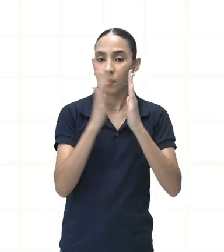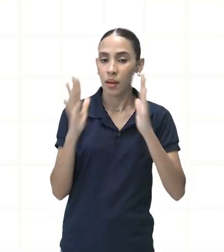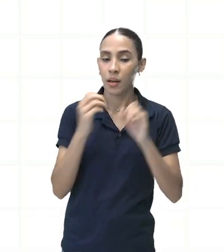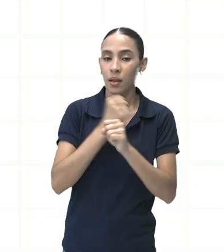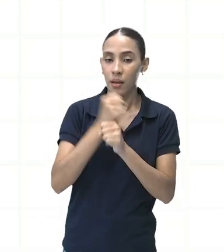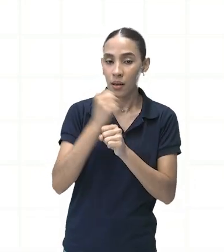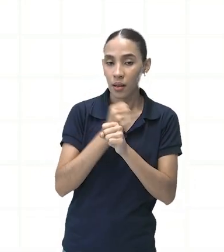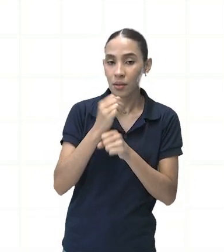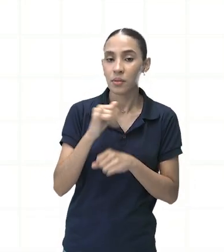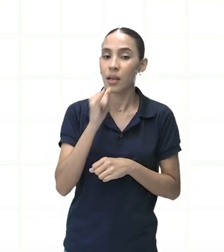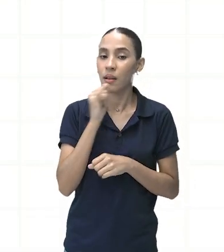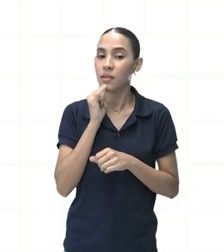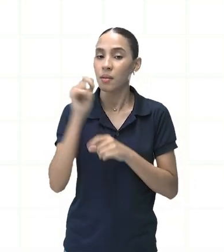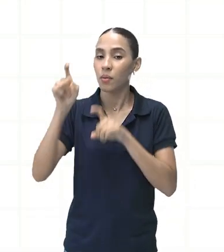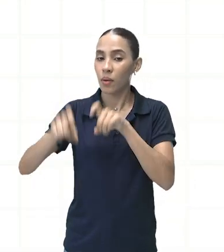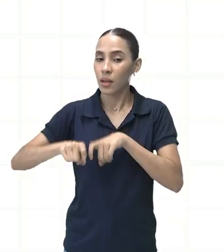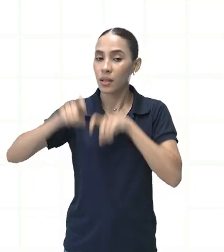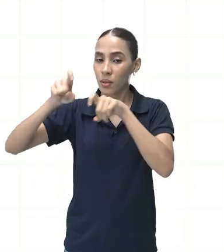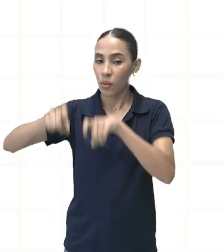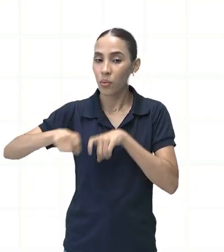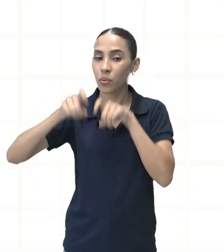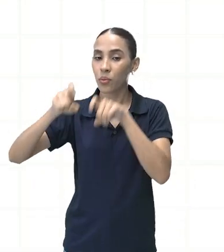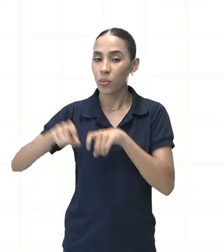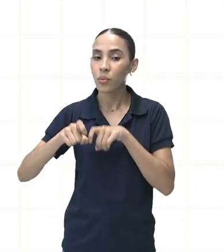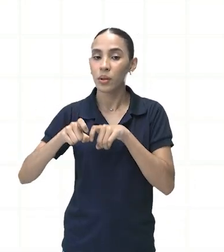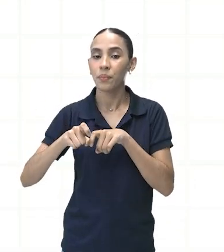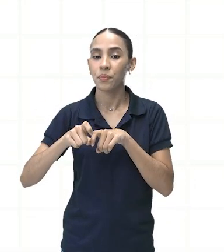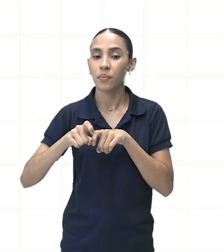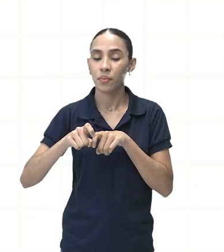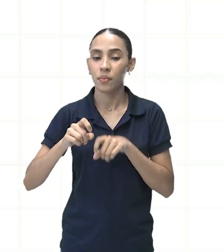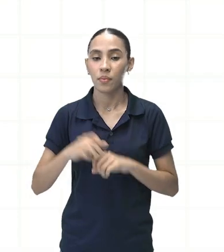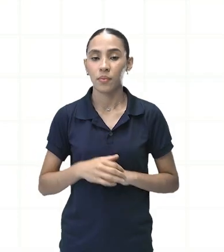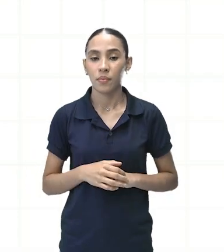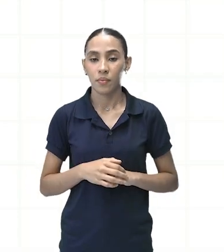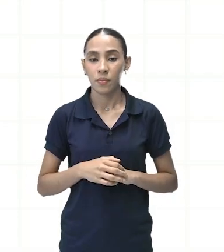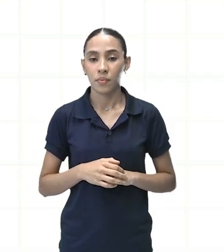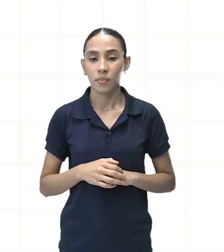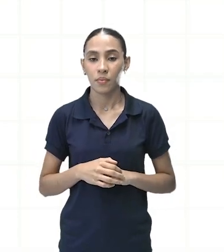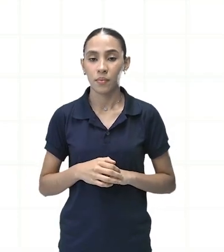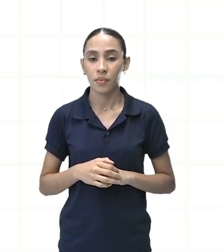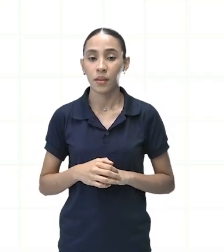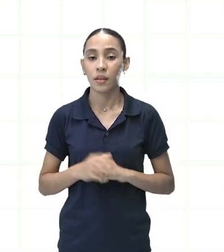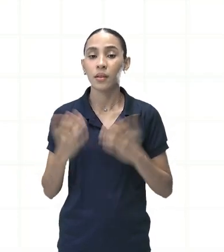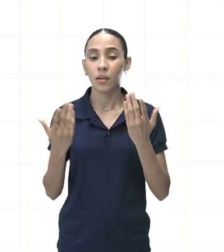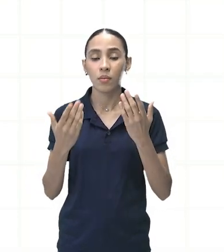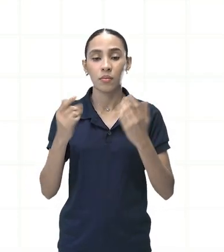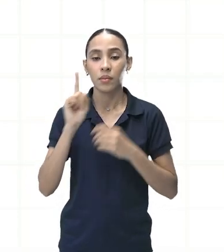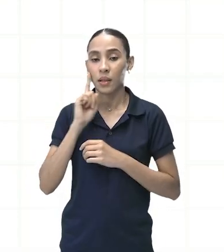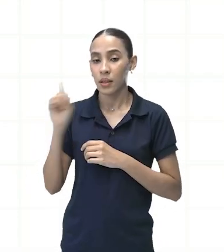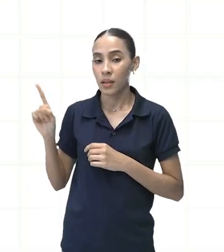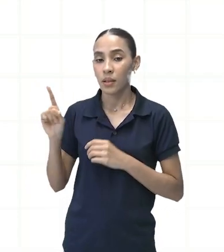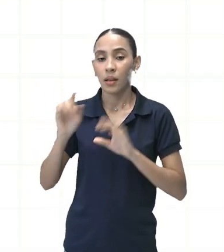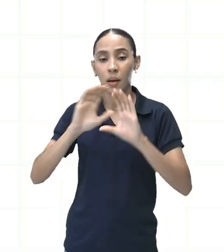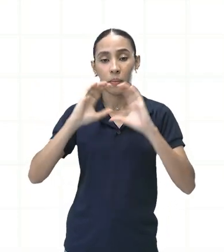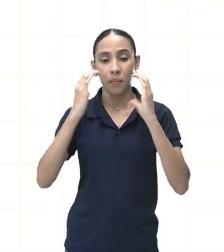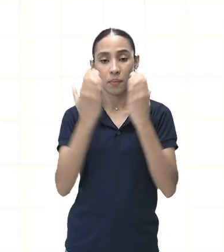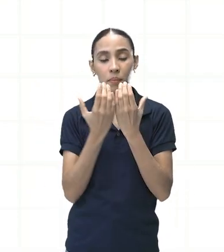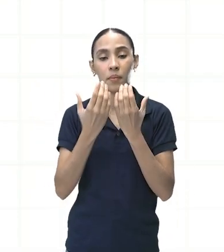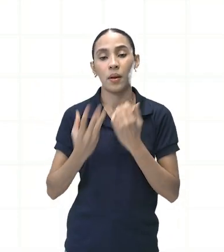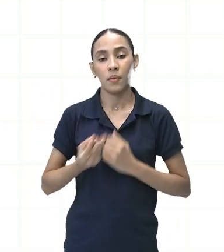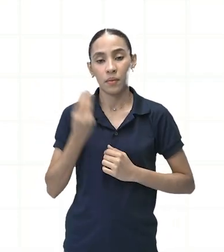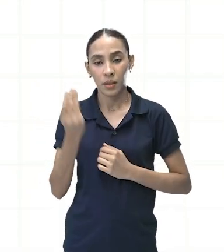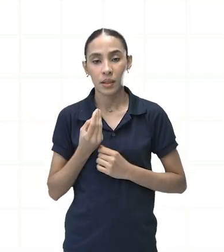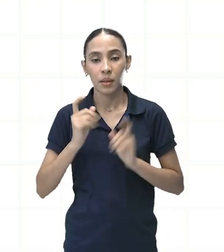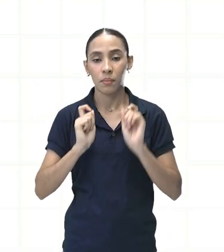períodos, como agricultura, né, que esse ecossistema, essa biosfera, então